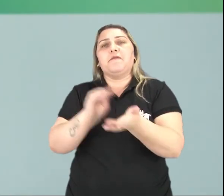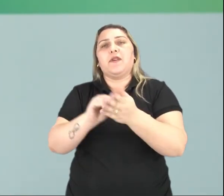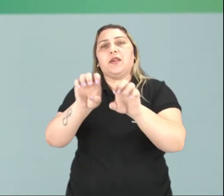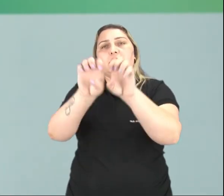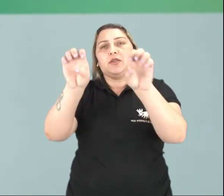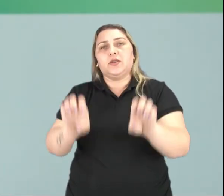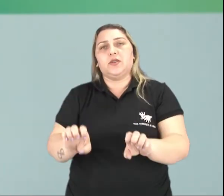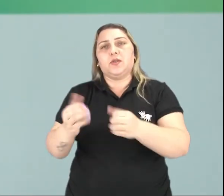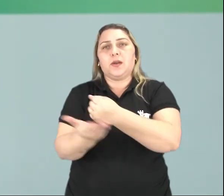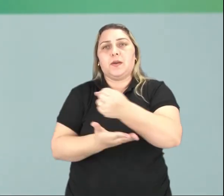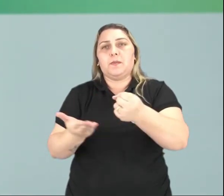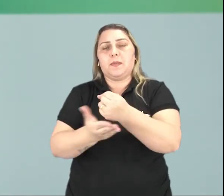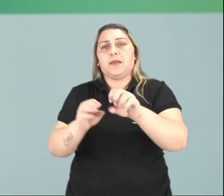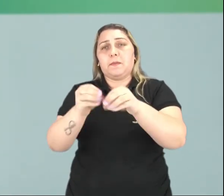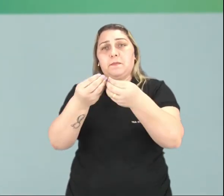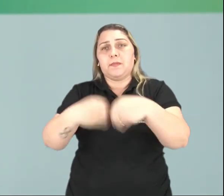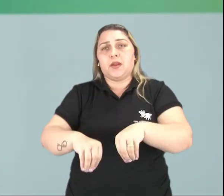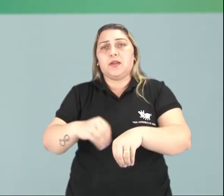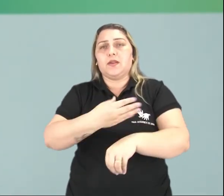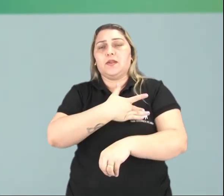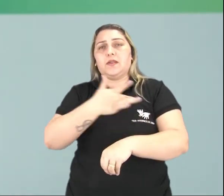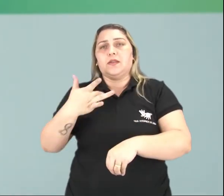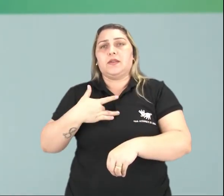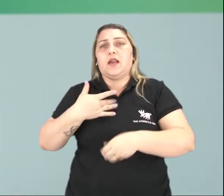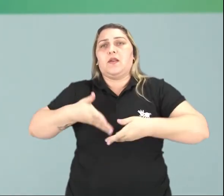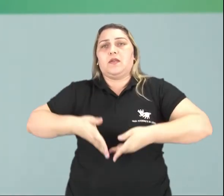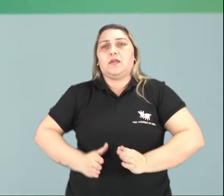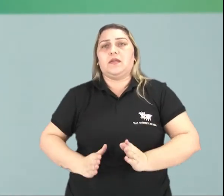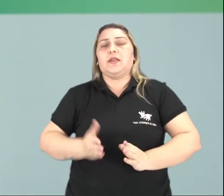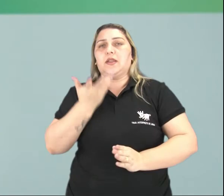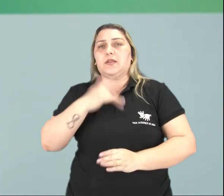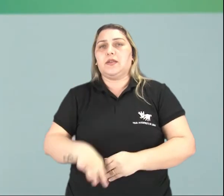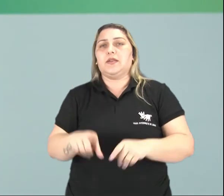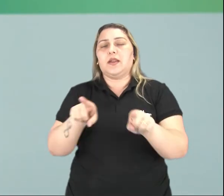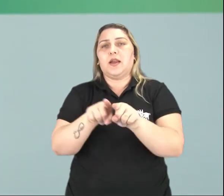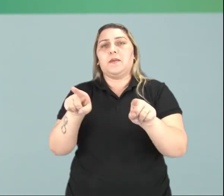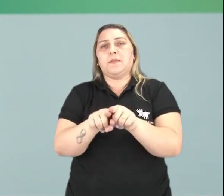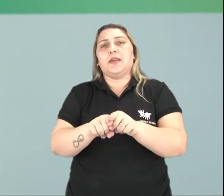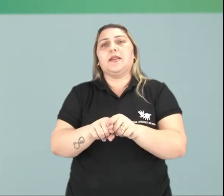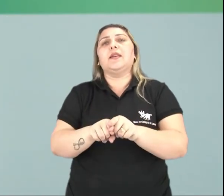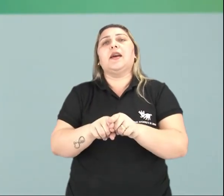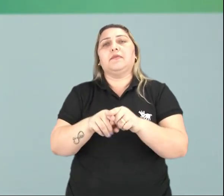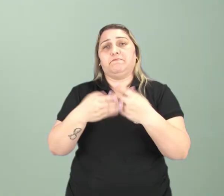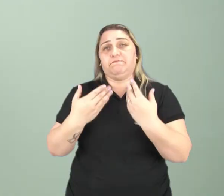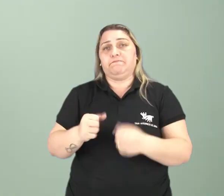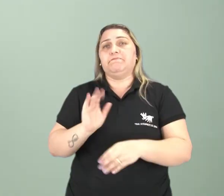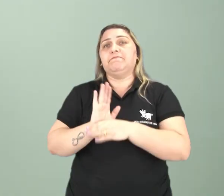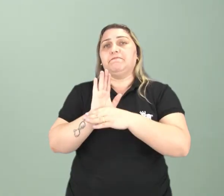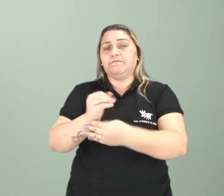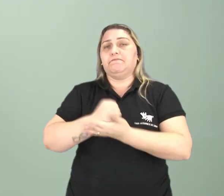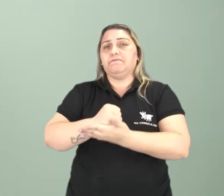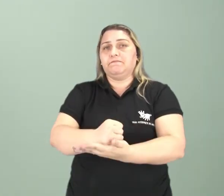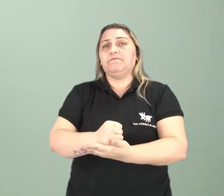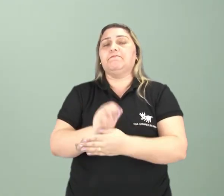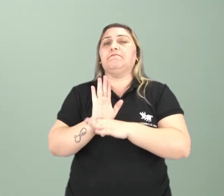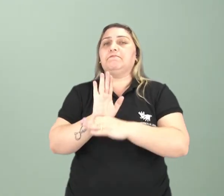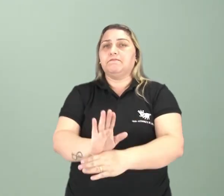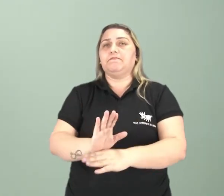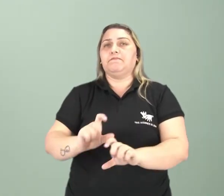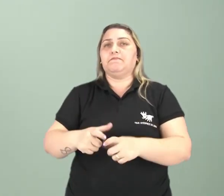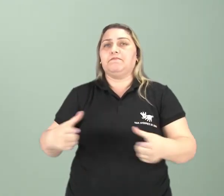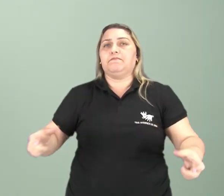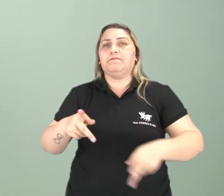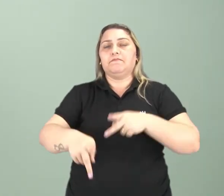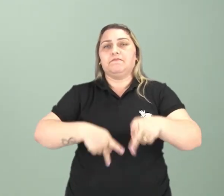a saúde dos nascidos, né? Das crianças também. Então todo esse amparato ele vai colaborar para que haja esse processo de